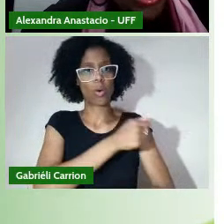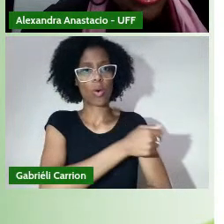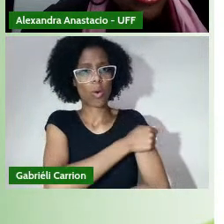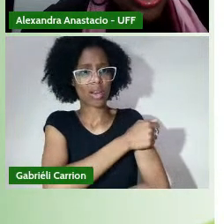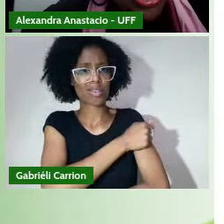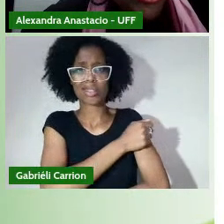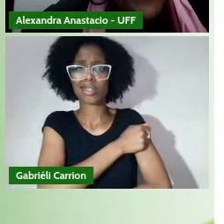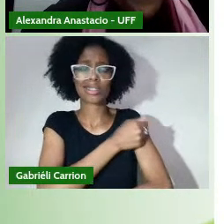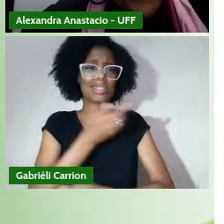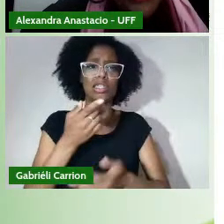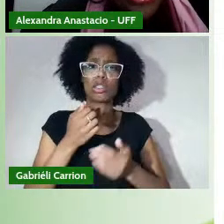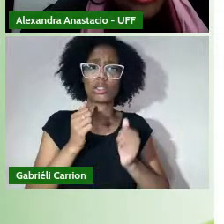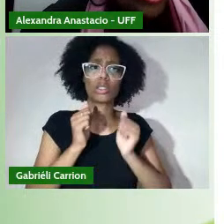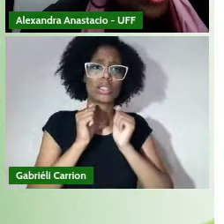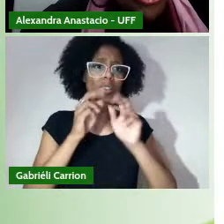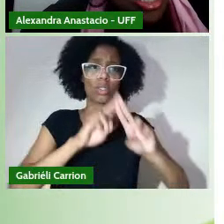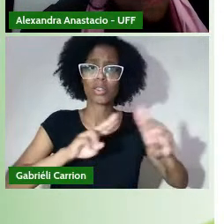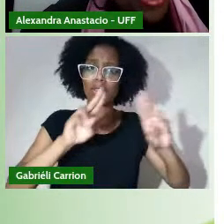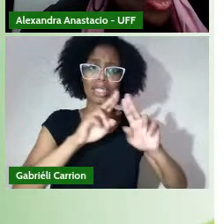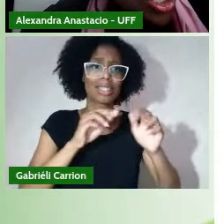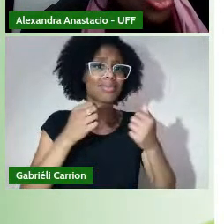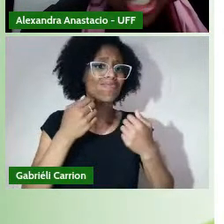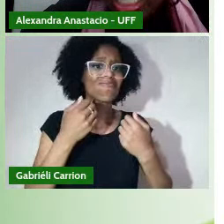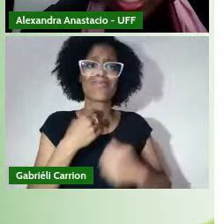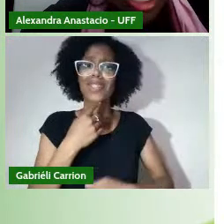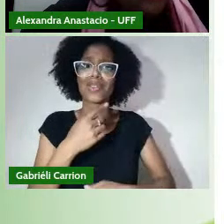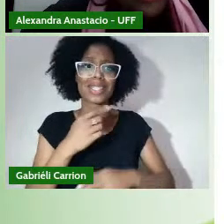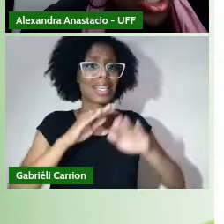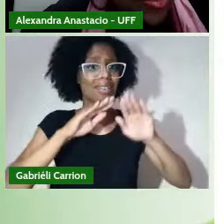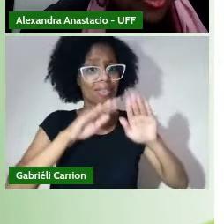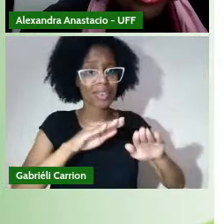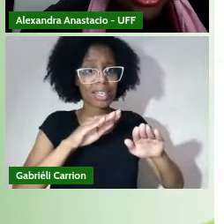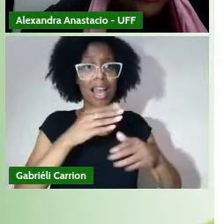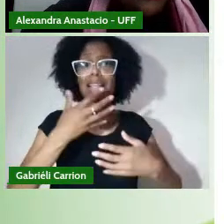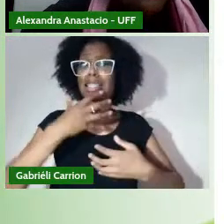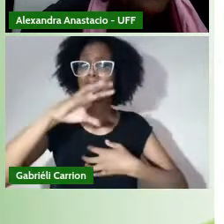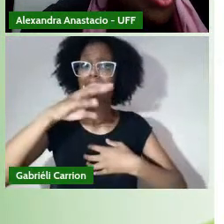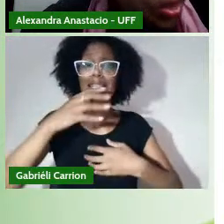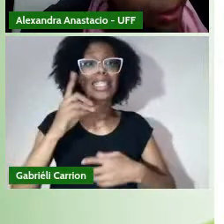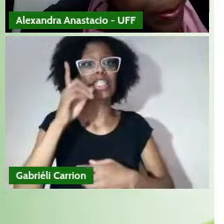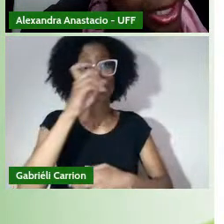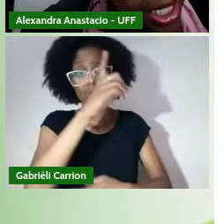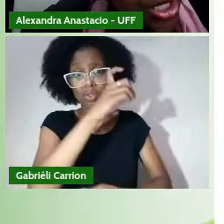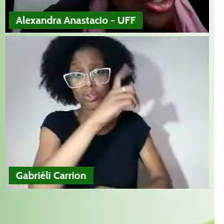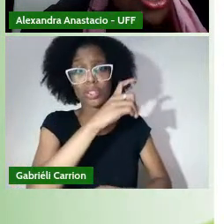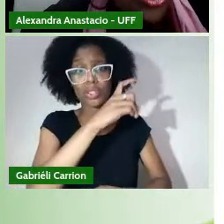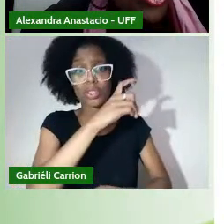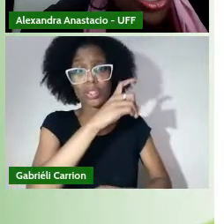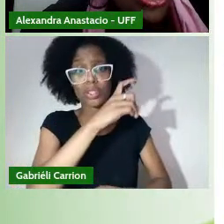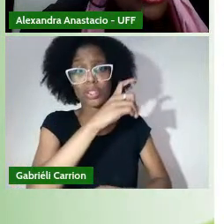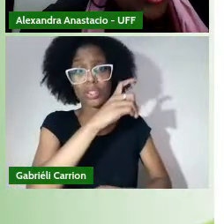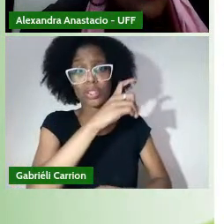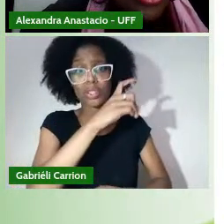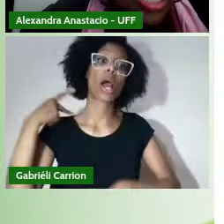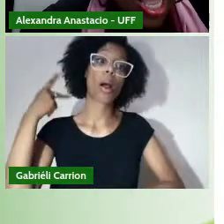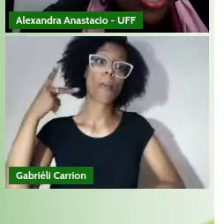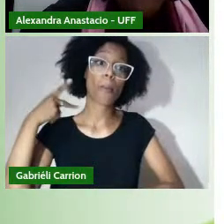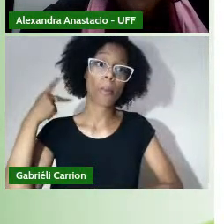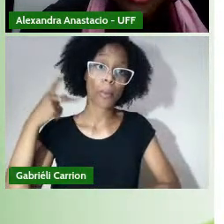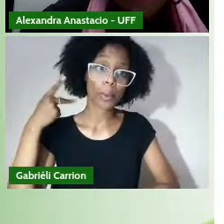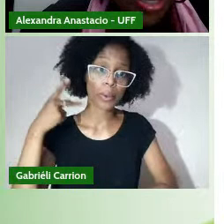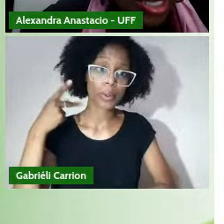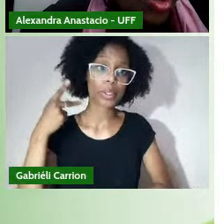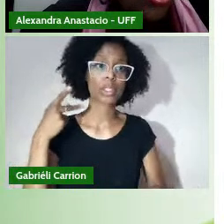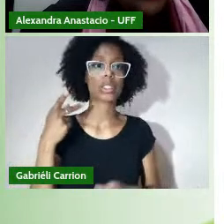dentro da universidade. E aí a gente tem que ter empatia de entender que aquele aluno tem dificuldades e construir políticas que